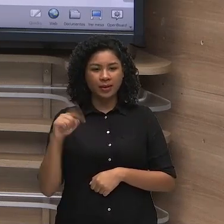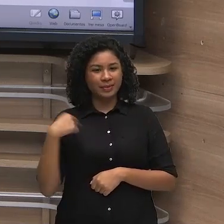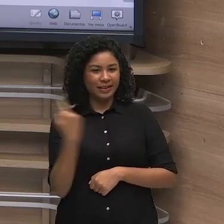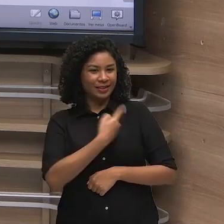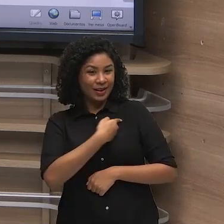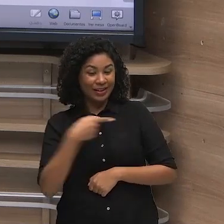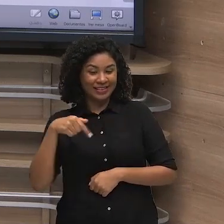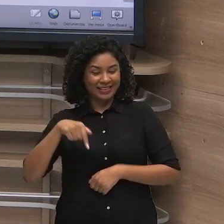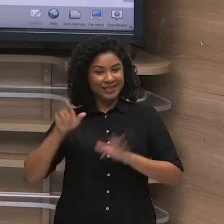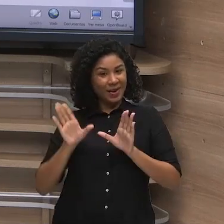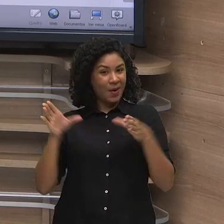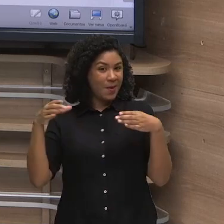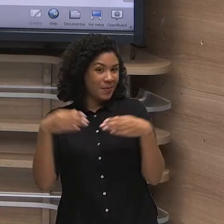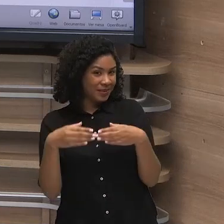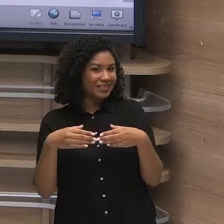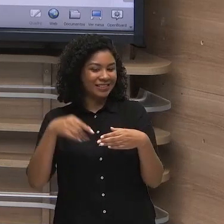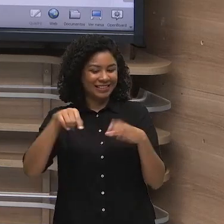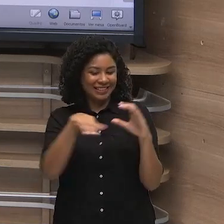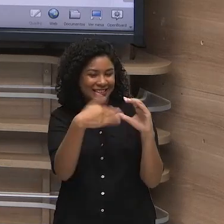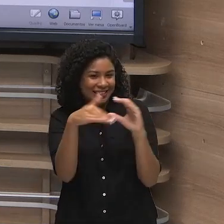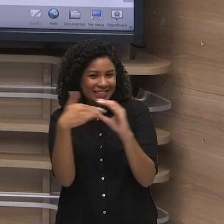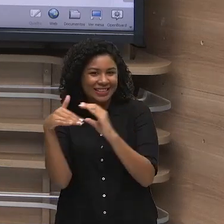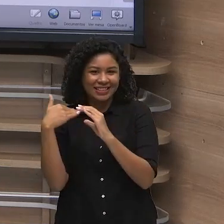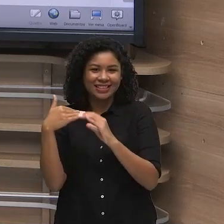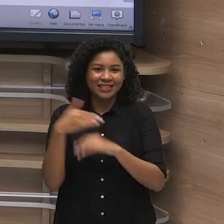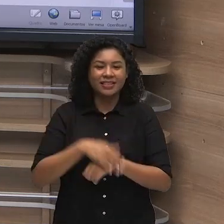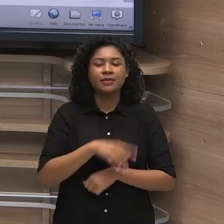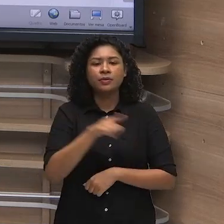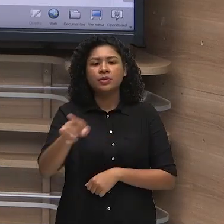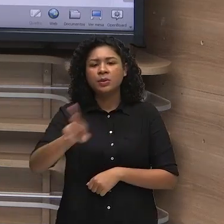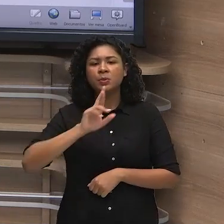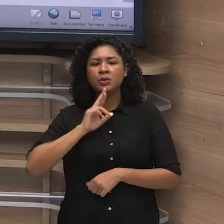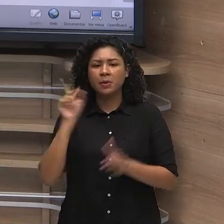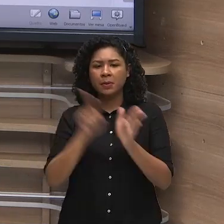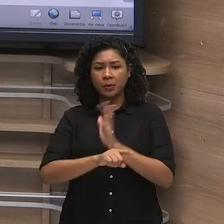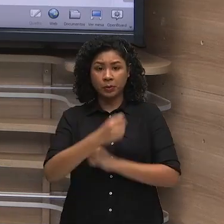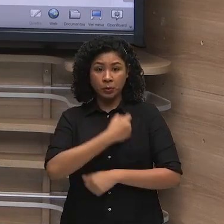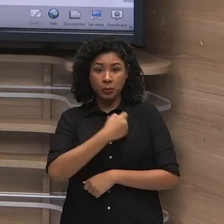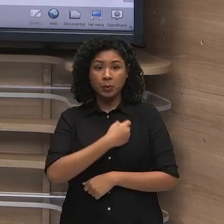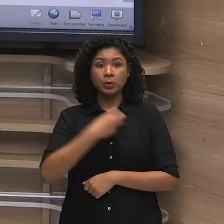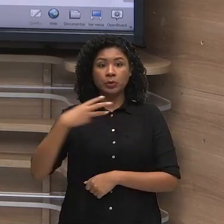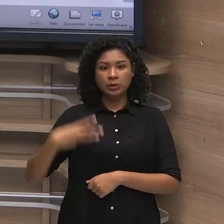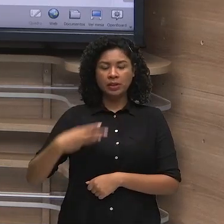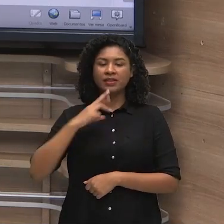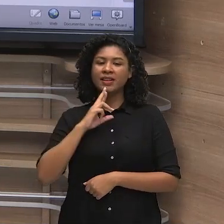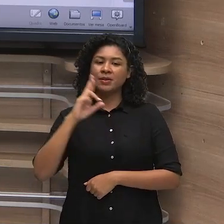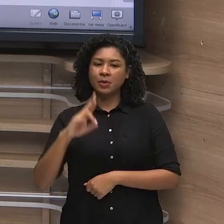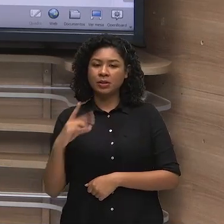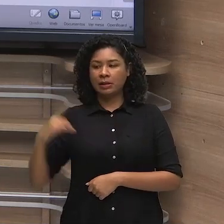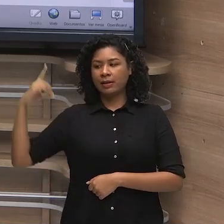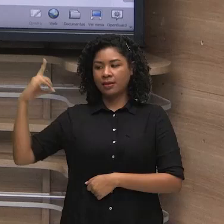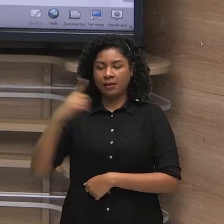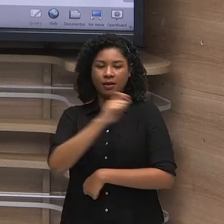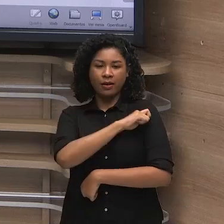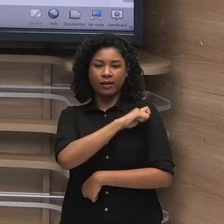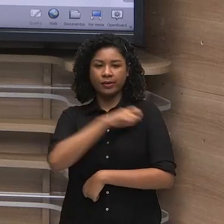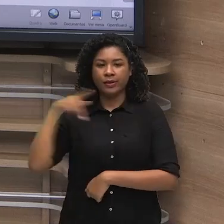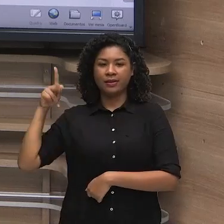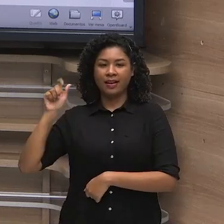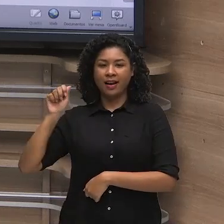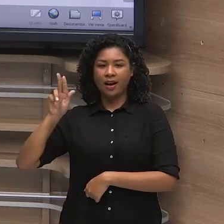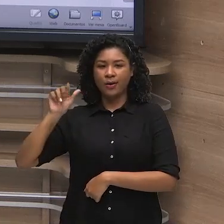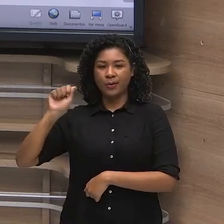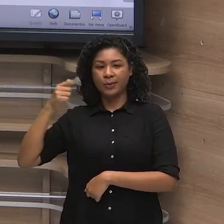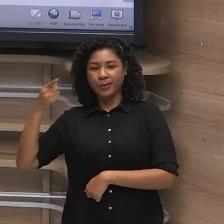nossa comunidade aqui do nosso chat. A questão 3 para o Cauã, alternativa D. Assim como o Luiz